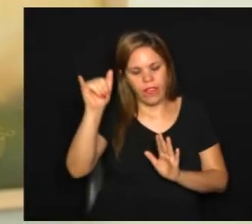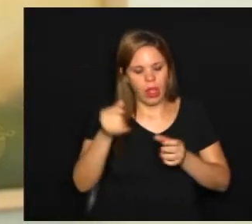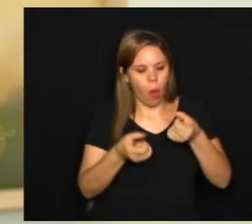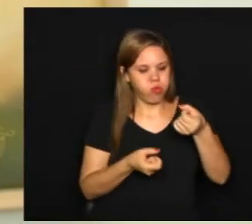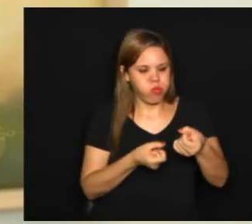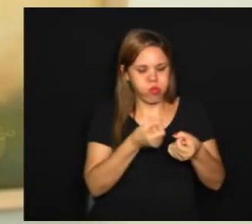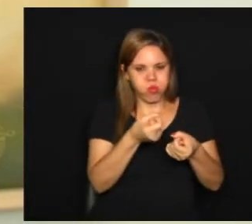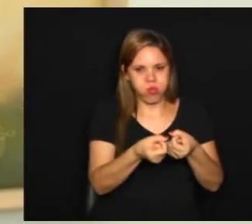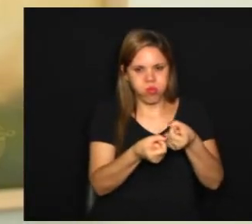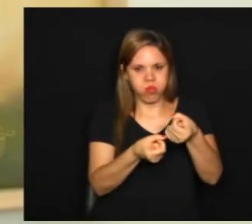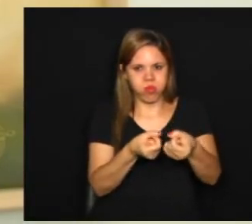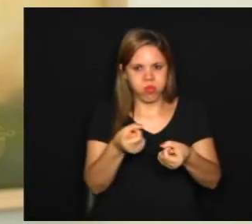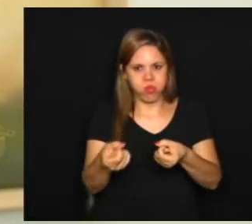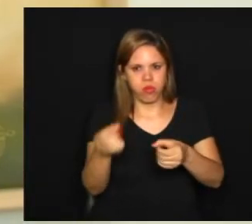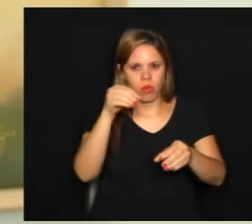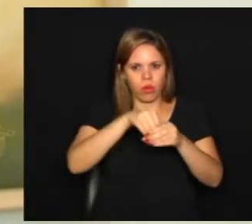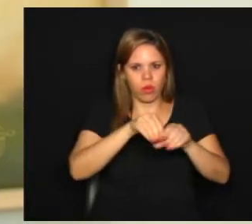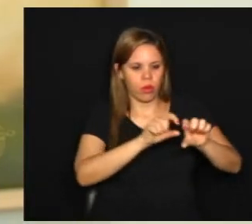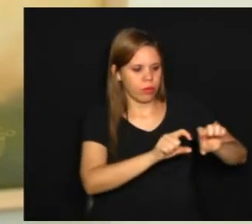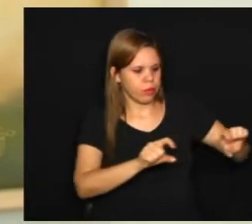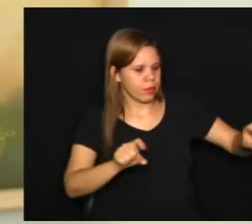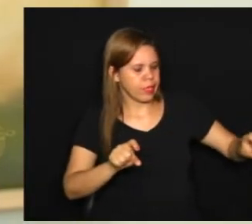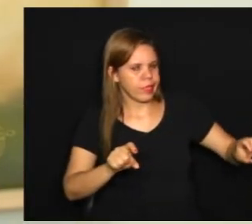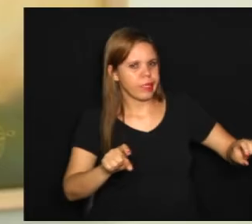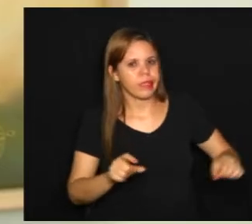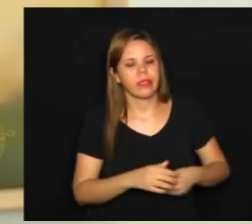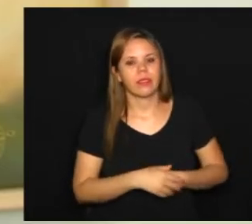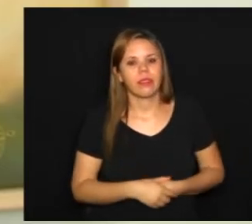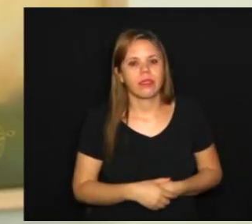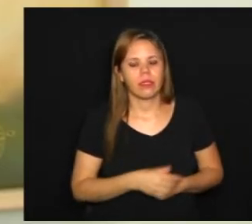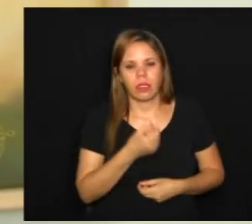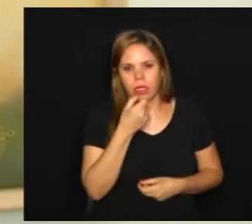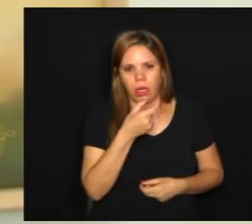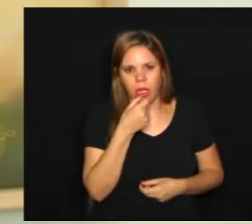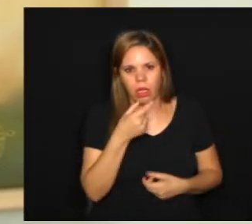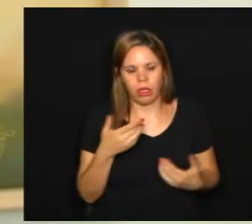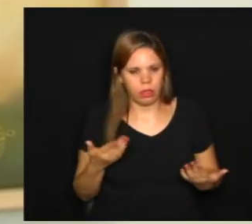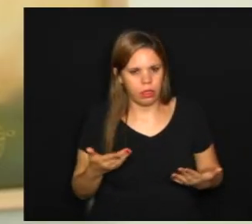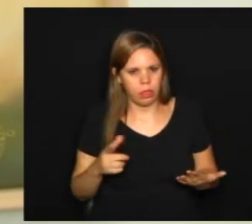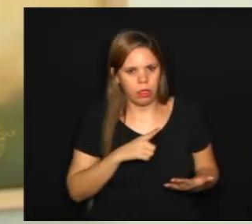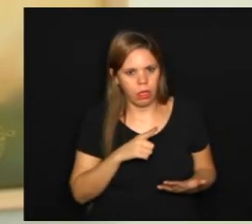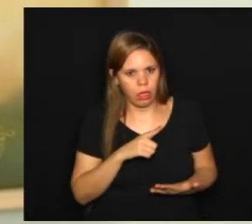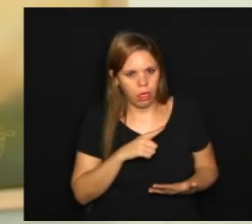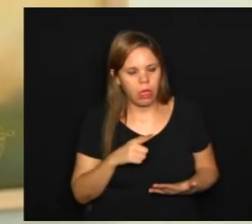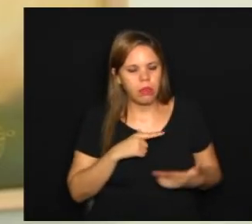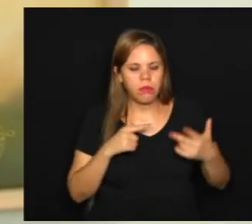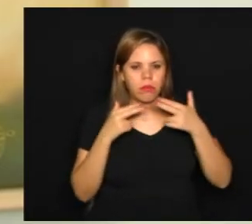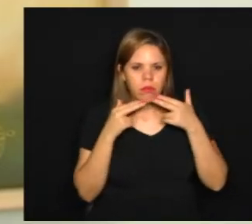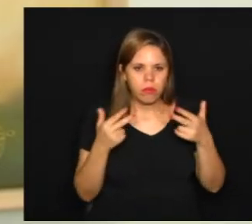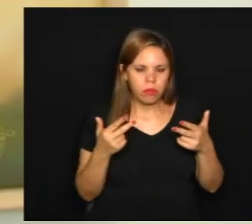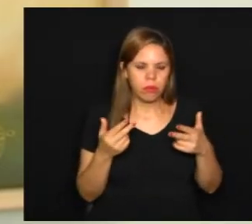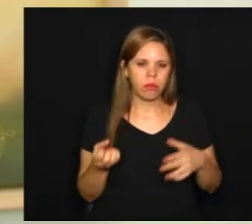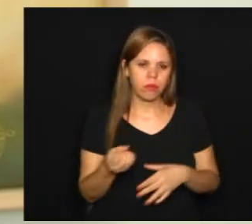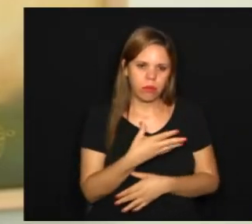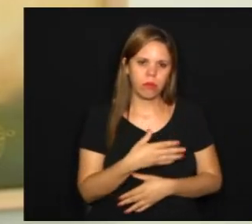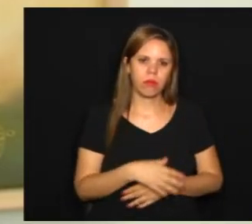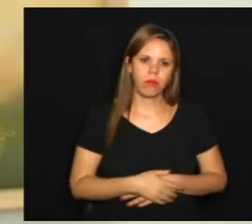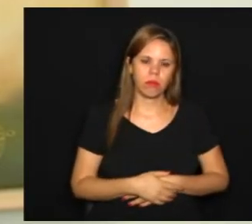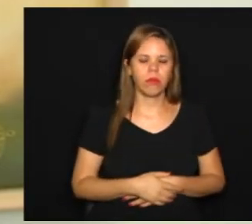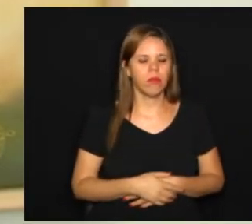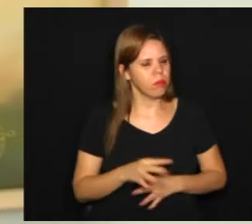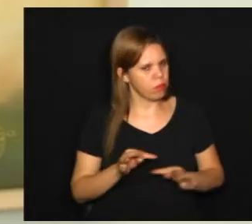que é o que a gente trata mais, de maneira mais comum, são feitos com remédios anticoagulantes.